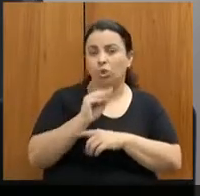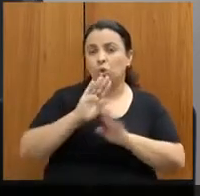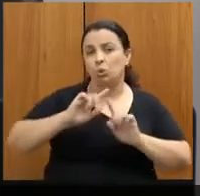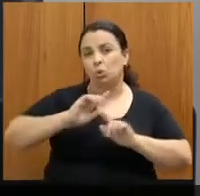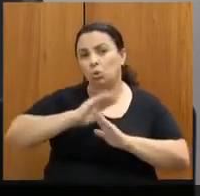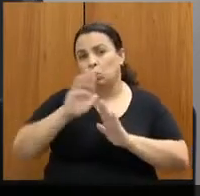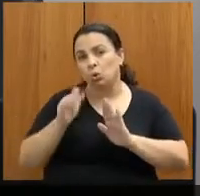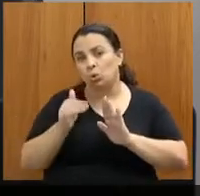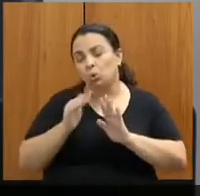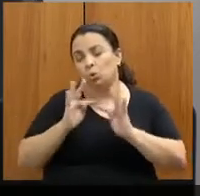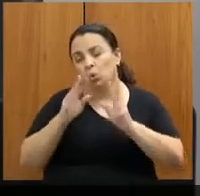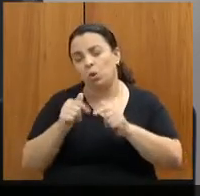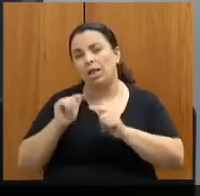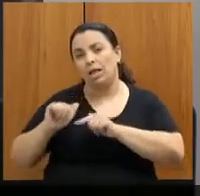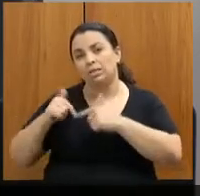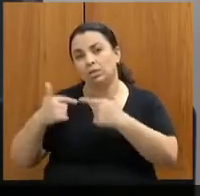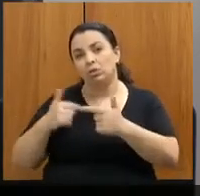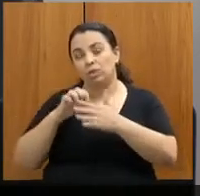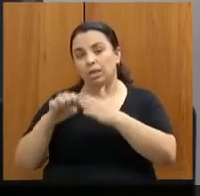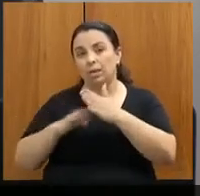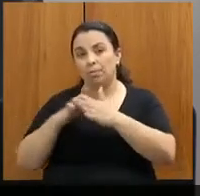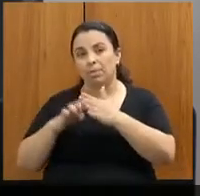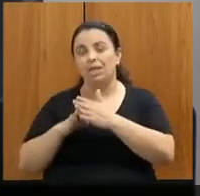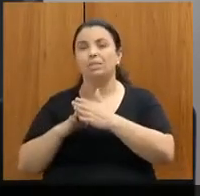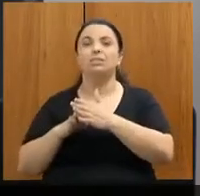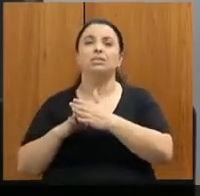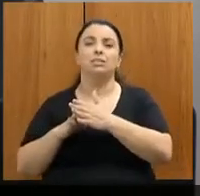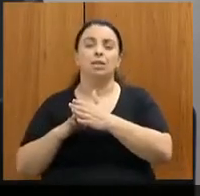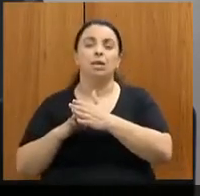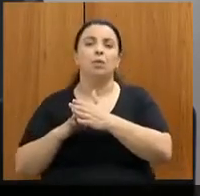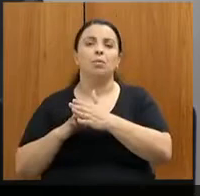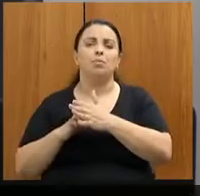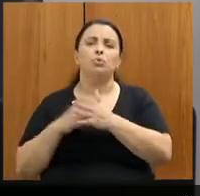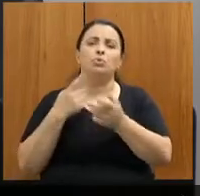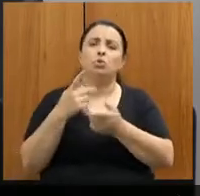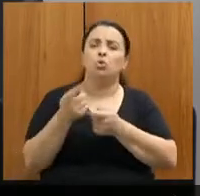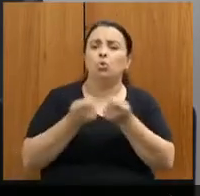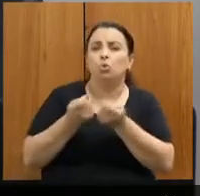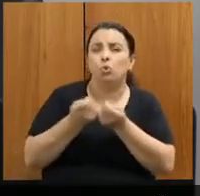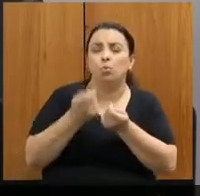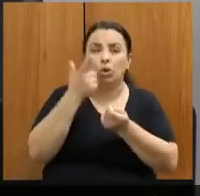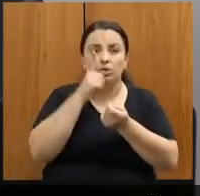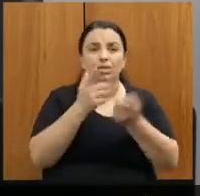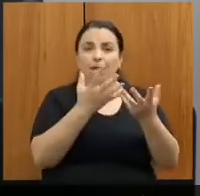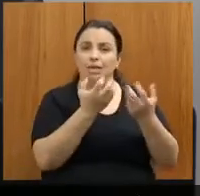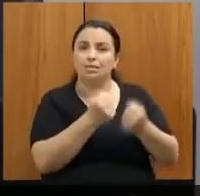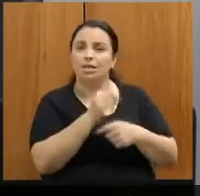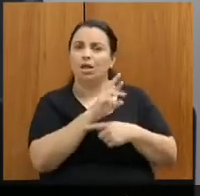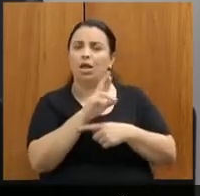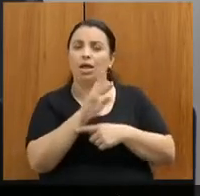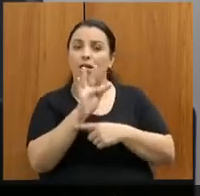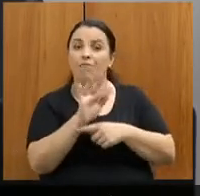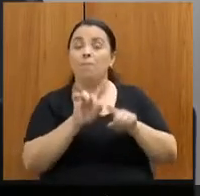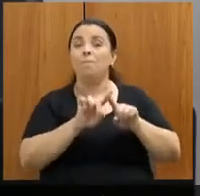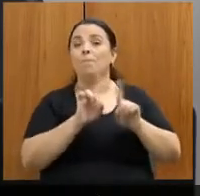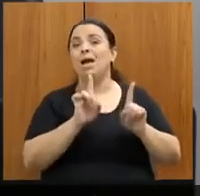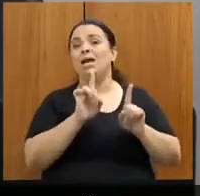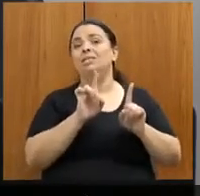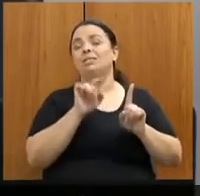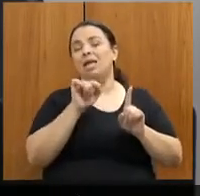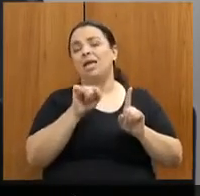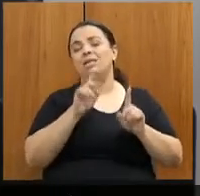de empresas estatais sob seu controle para dirigir ao regime Mas vem defendendo a